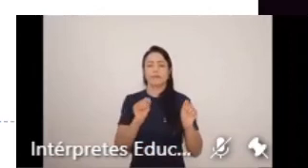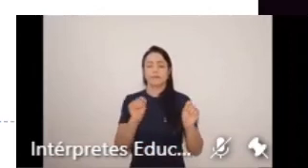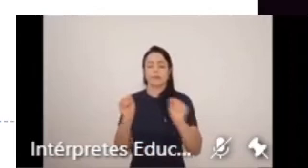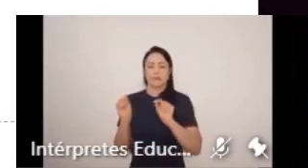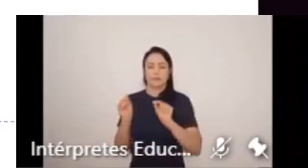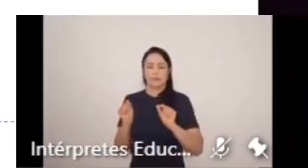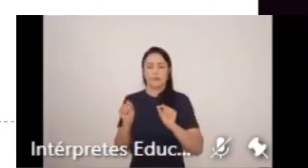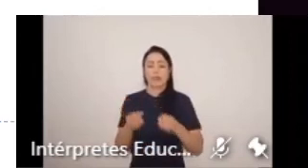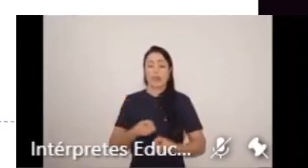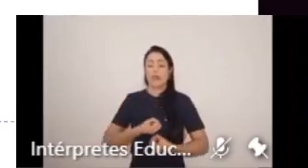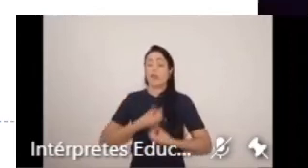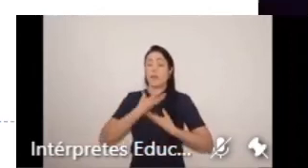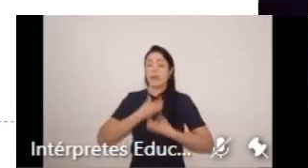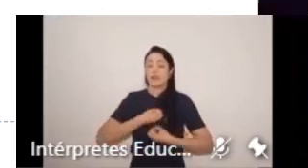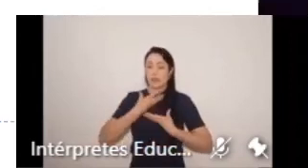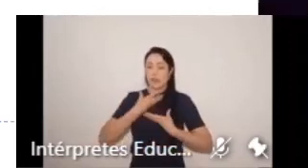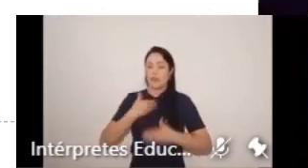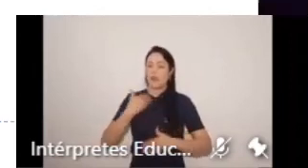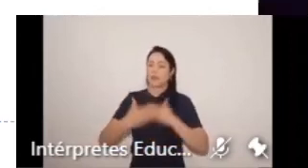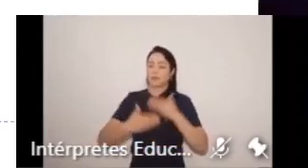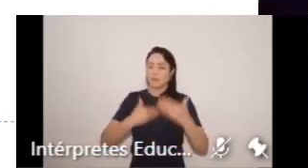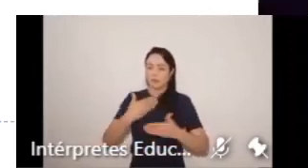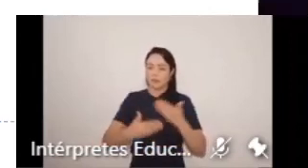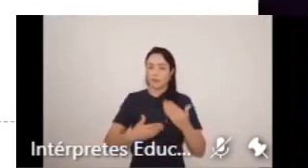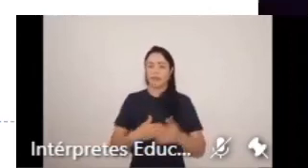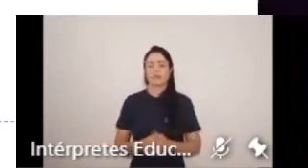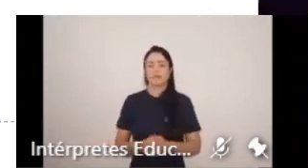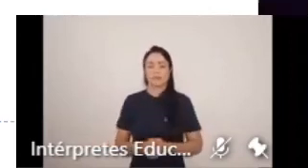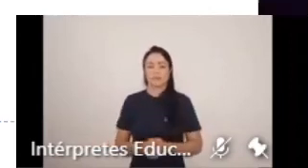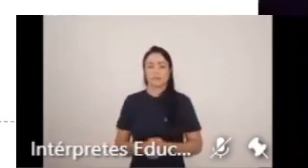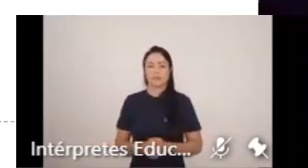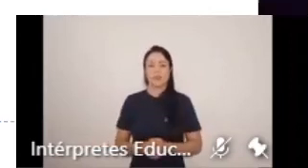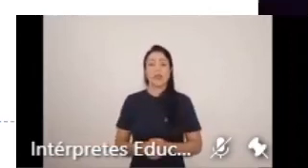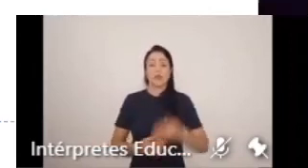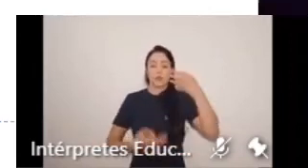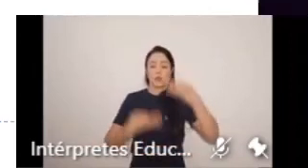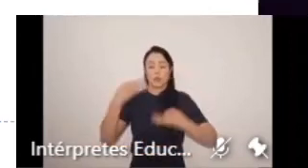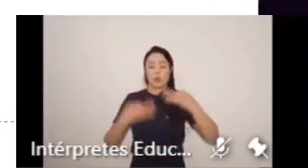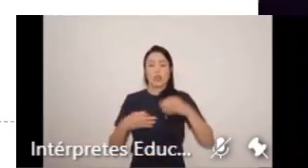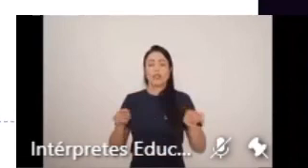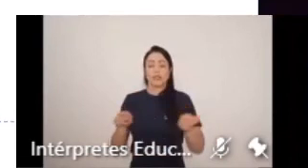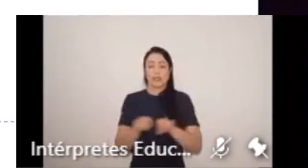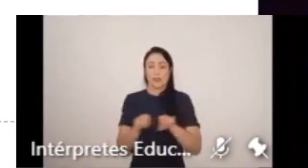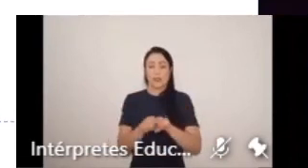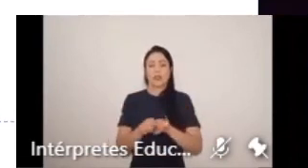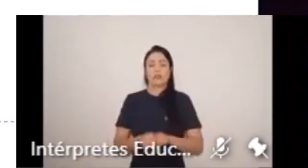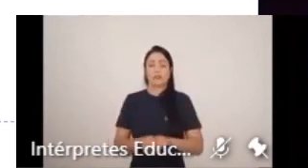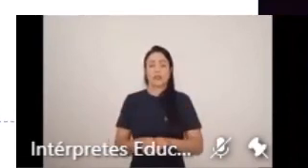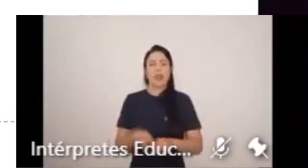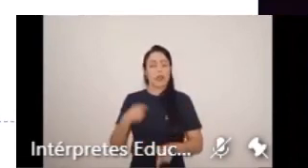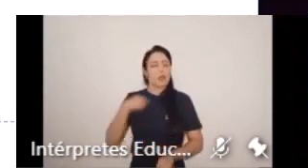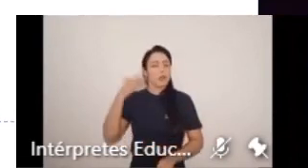levar essa informação ao processo e ainda mais do juiz. Então, no meu entendimento,